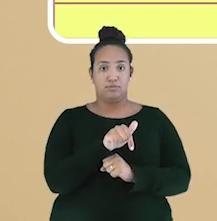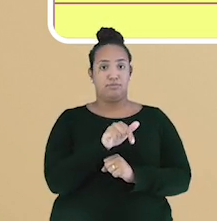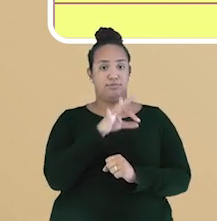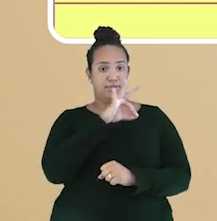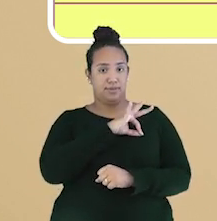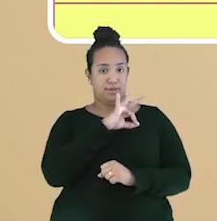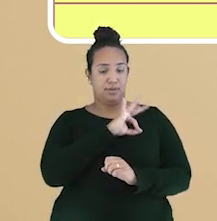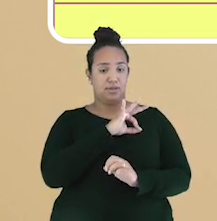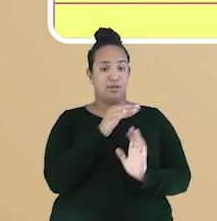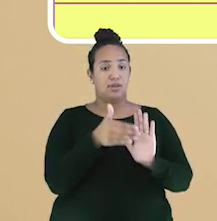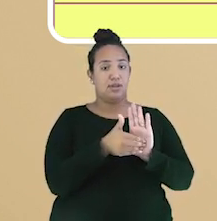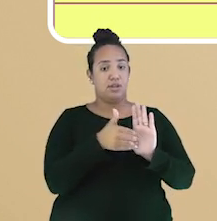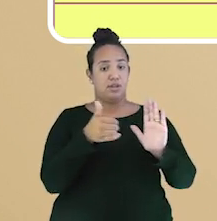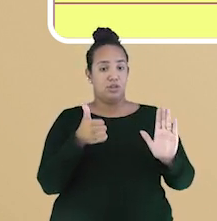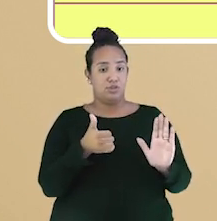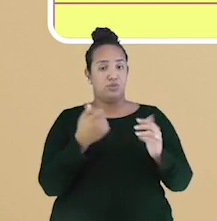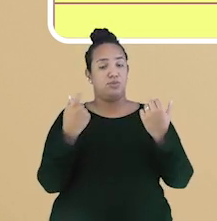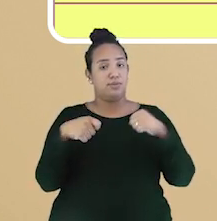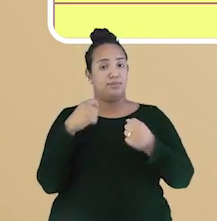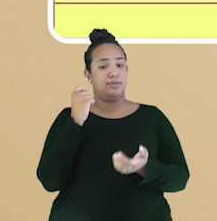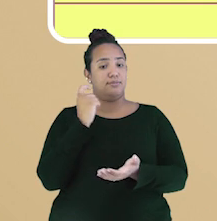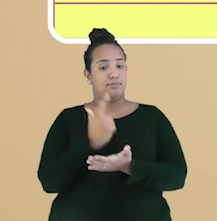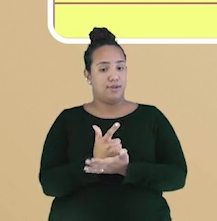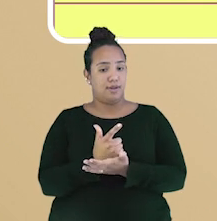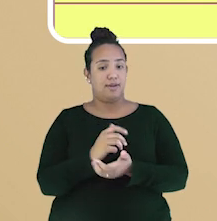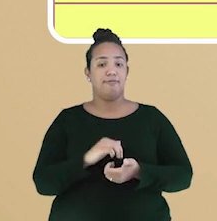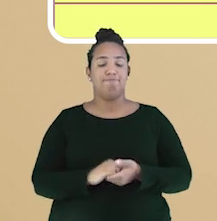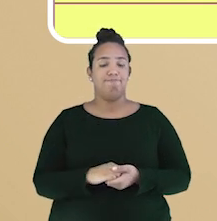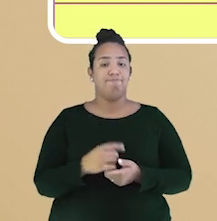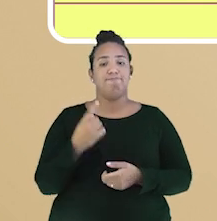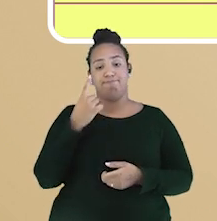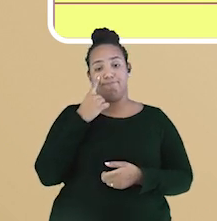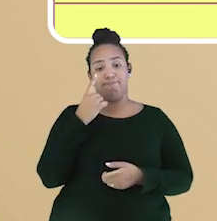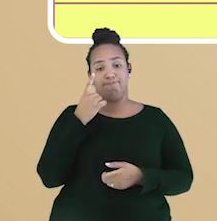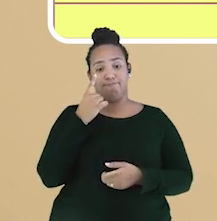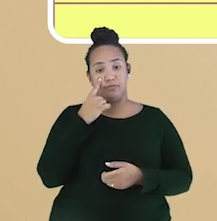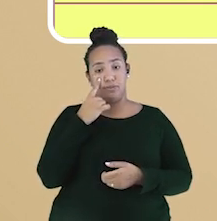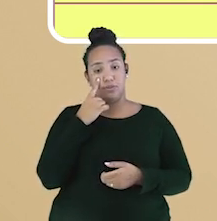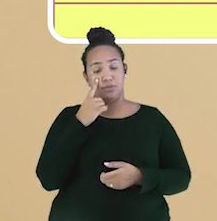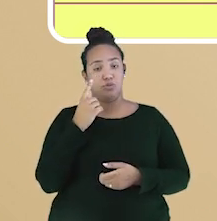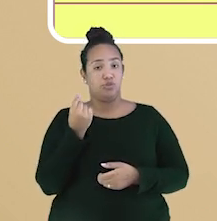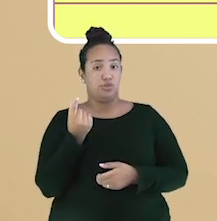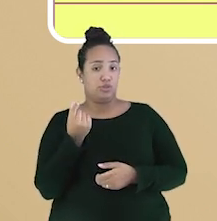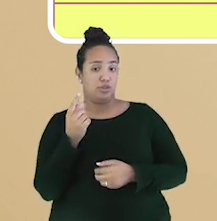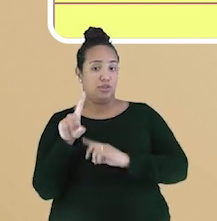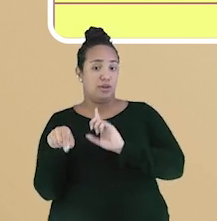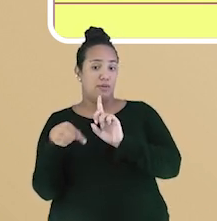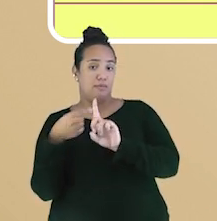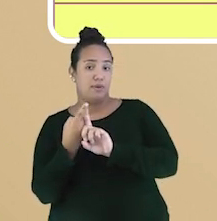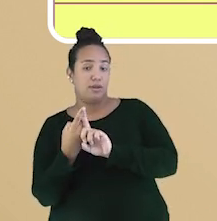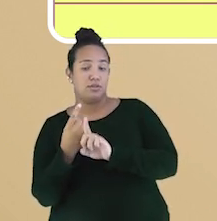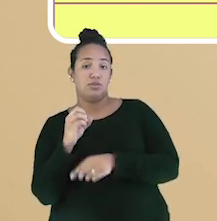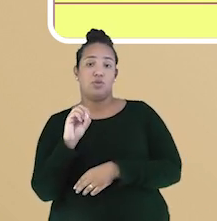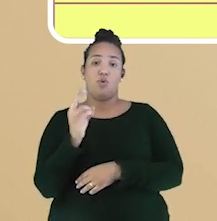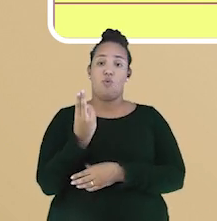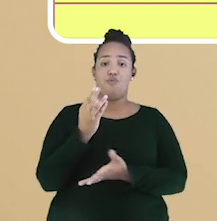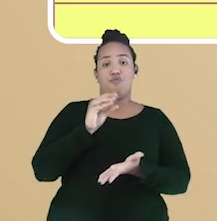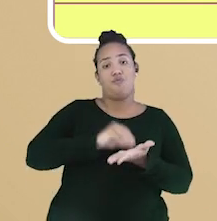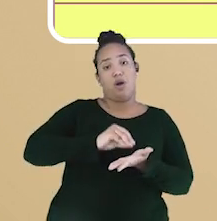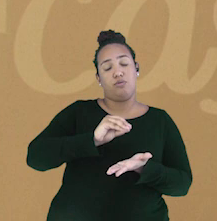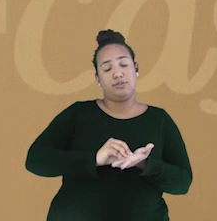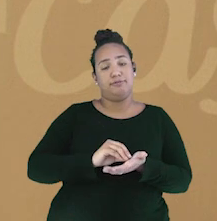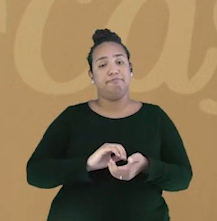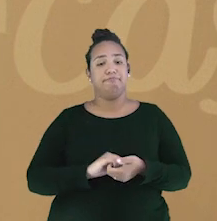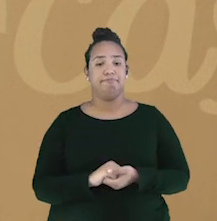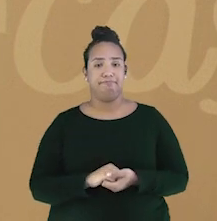o total dos valores gastos Então você saberá quanto está sobrando no mês ou quanto está faltando no